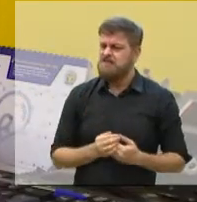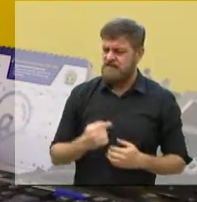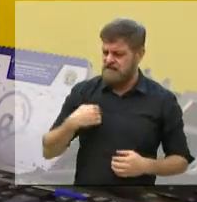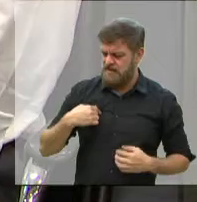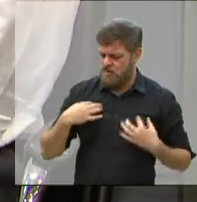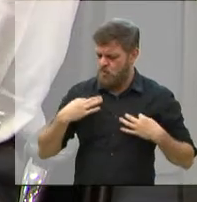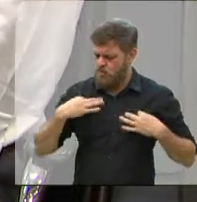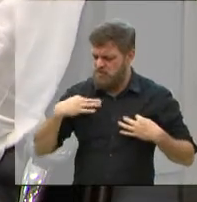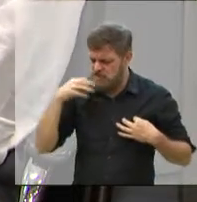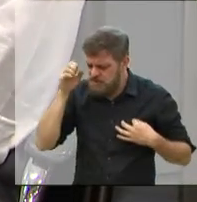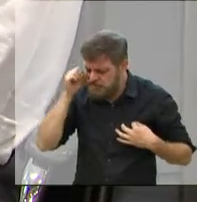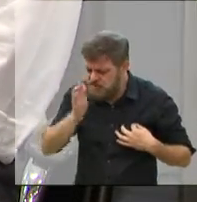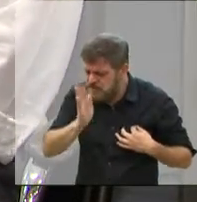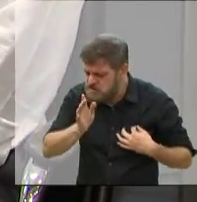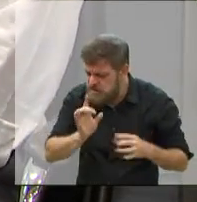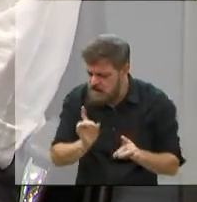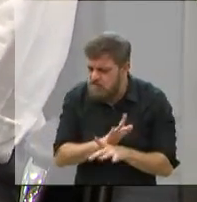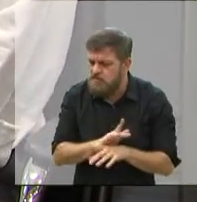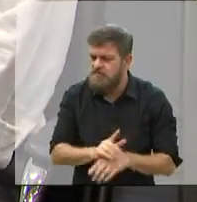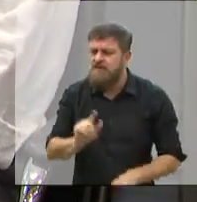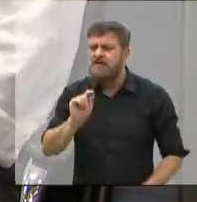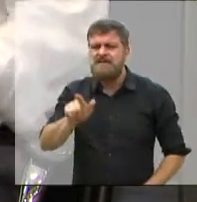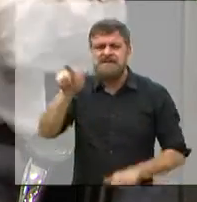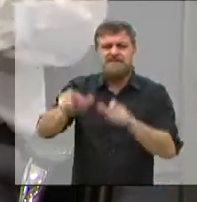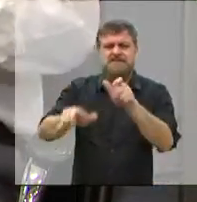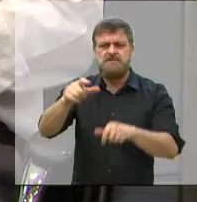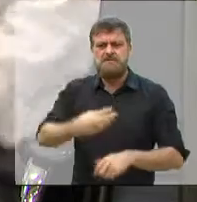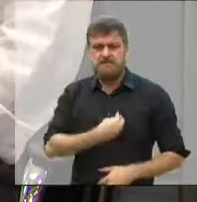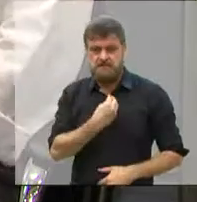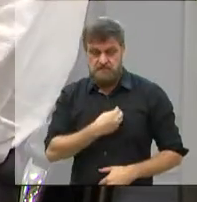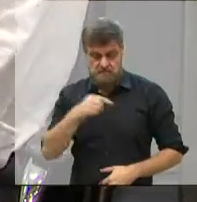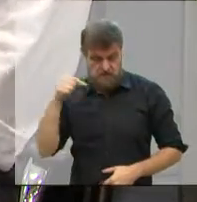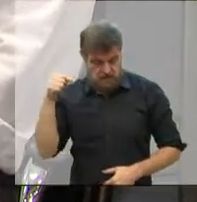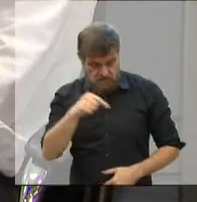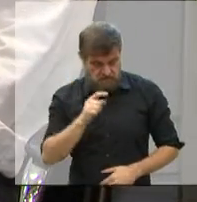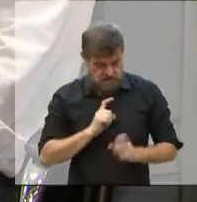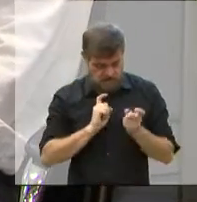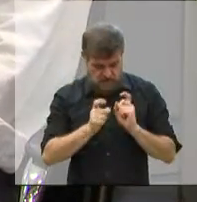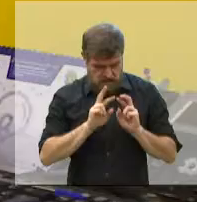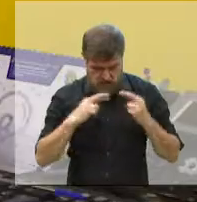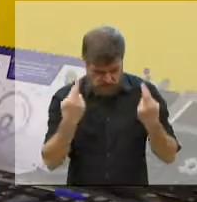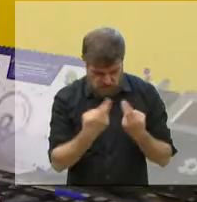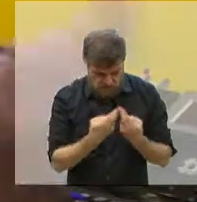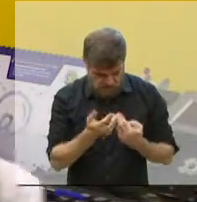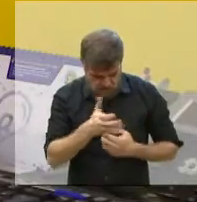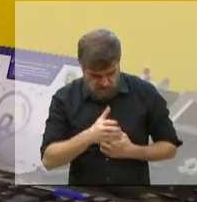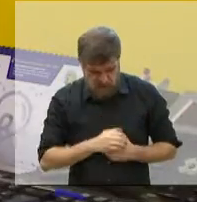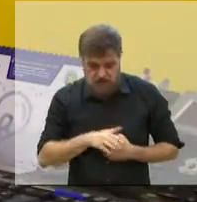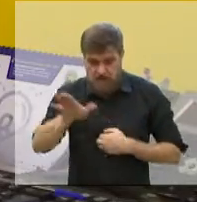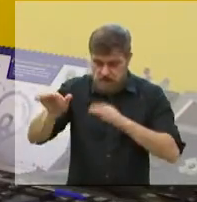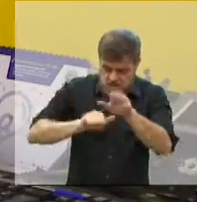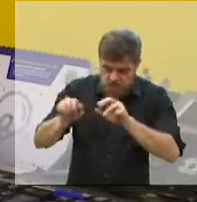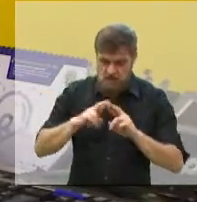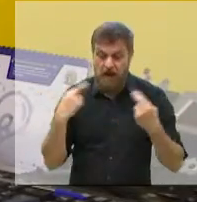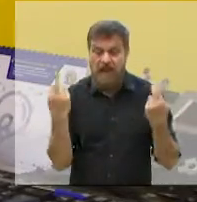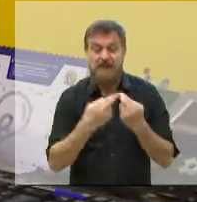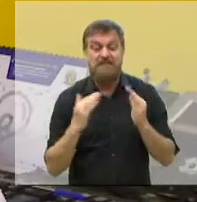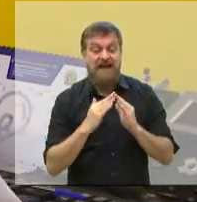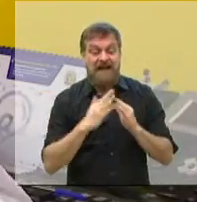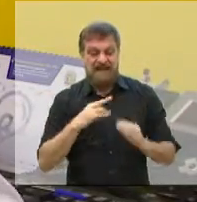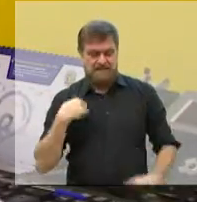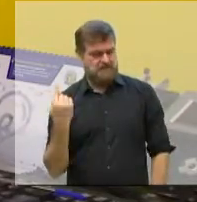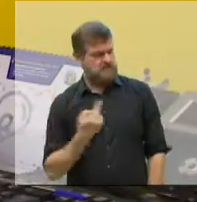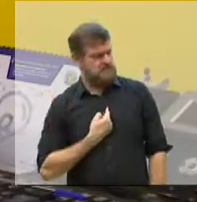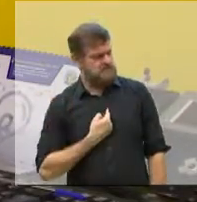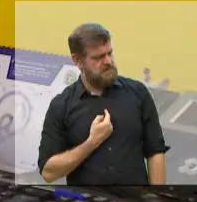de pijama já, o que esse pessoal está fazendo aqui? Falou, não, já que você não vai nas reuniões, nós trouxemos a reunião para dentro de casa, aí não